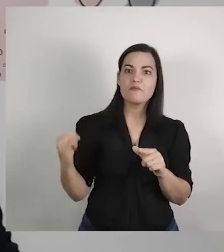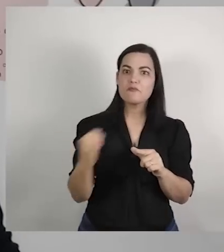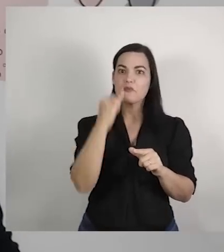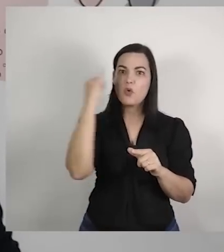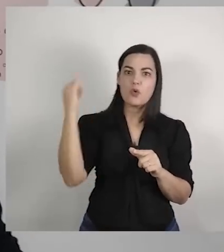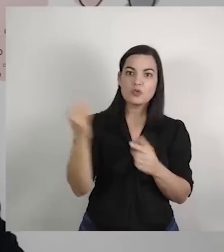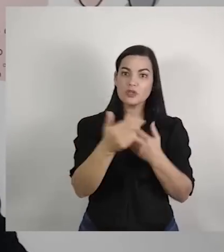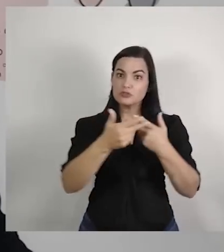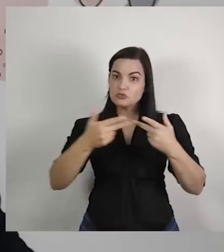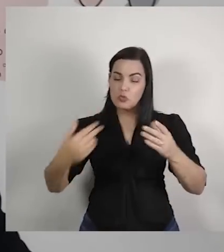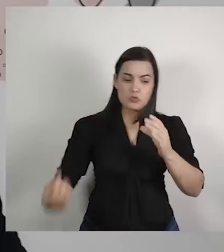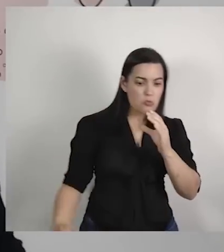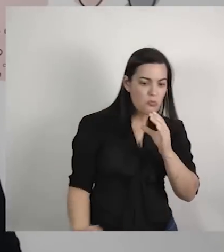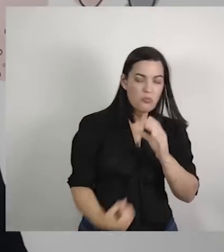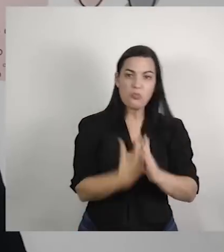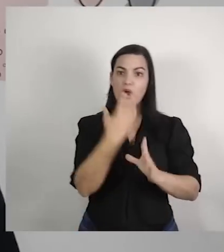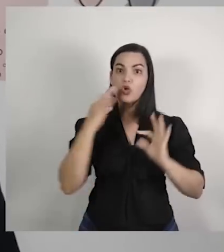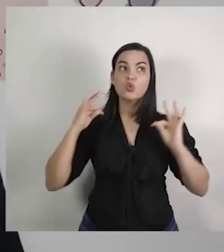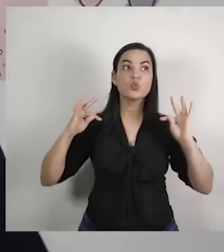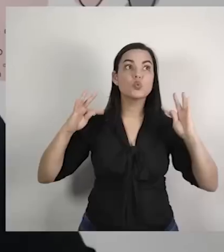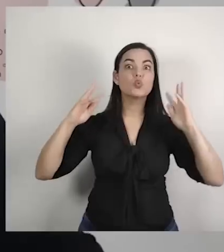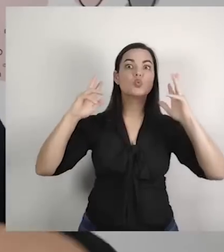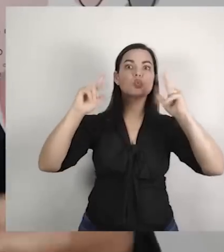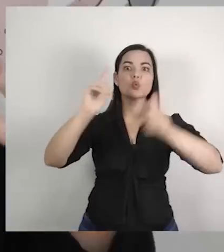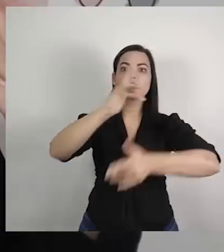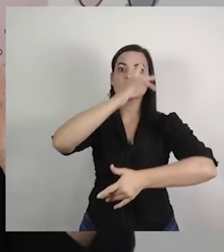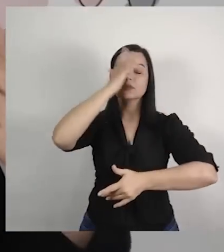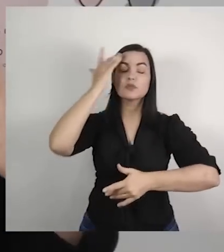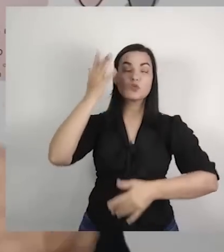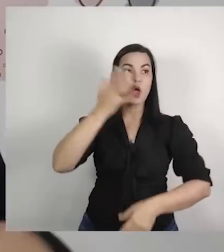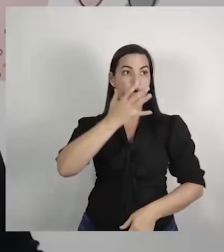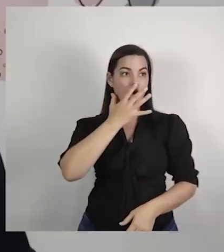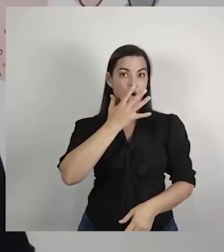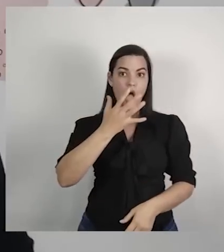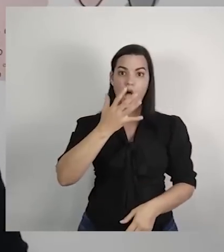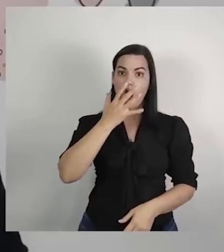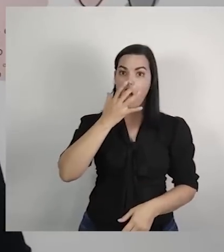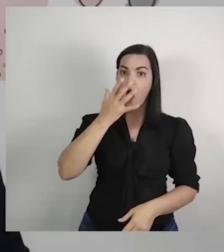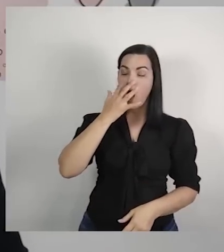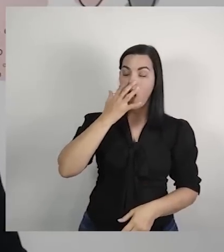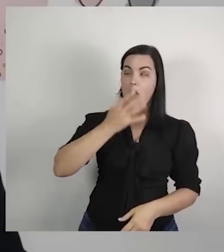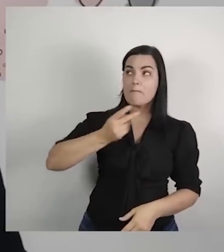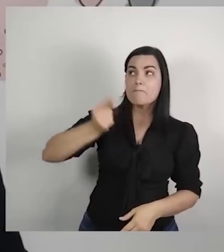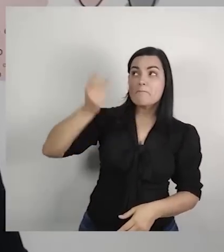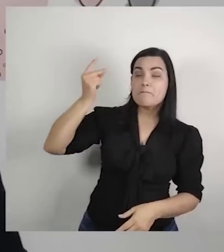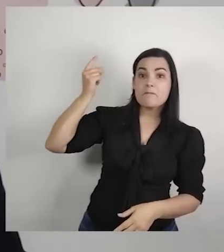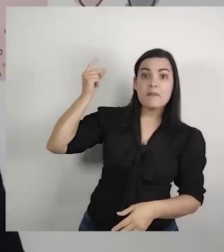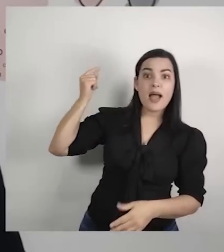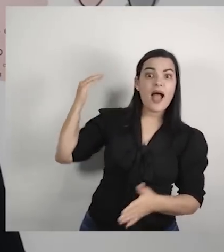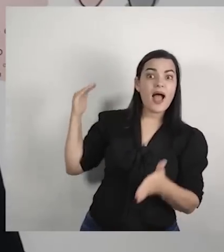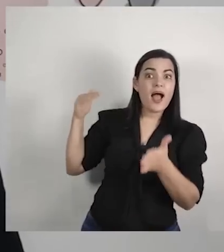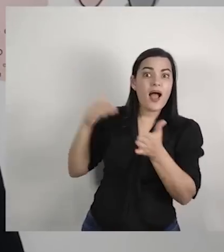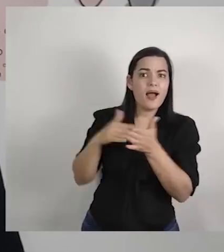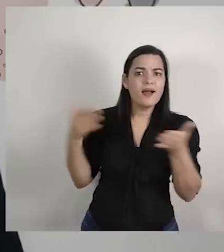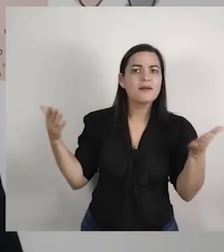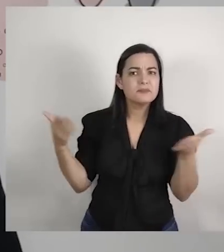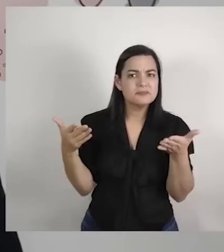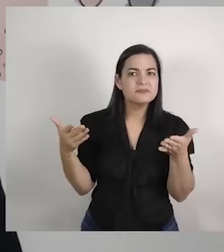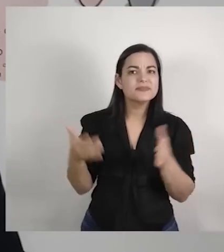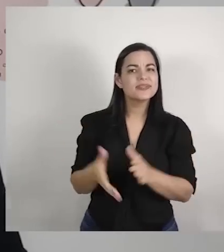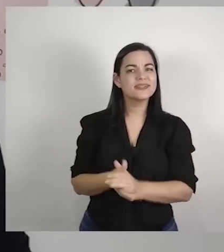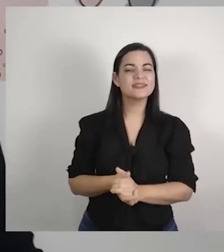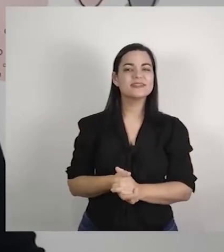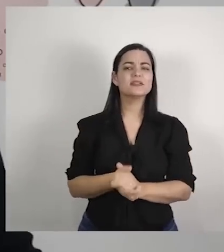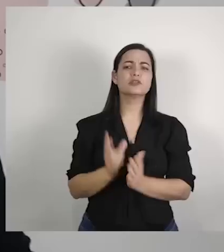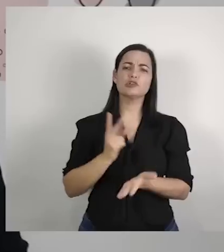que fascinou todas as pessoas desde a época lá em que ele surgiu até os dias de